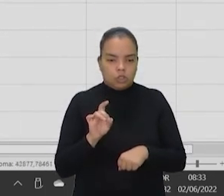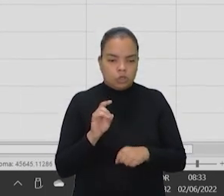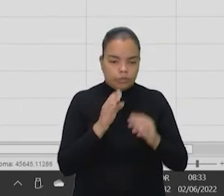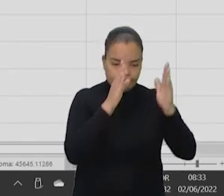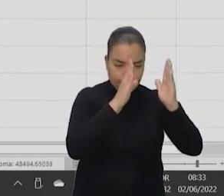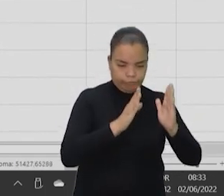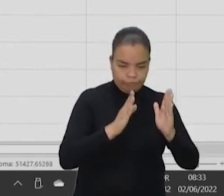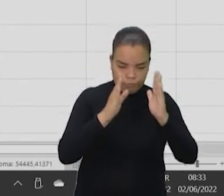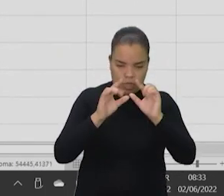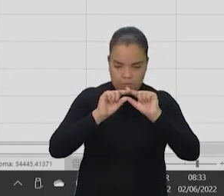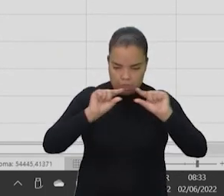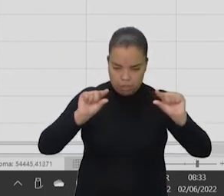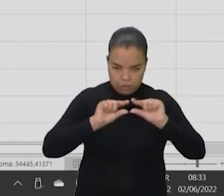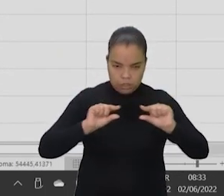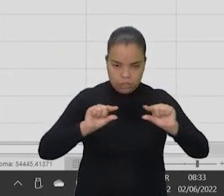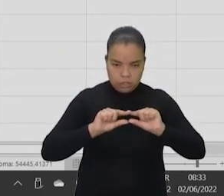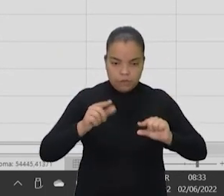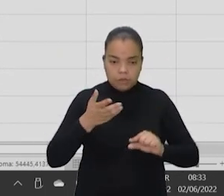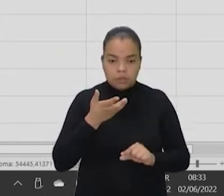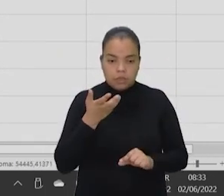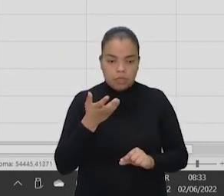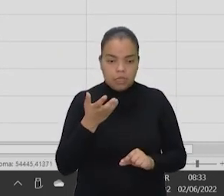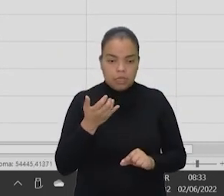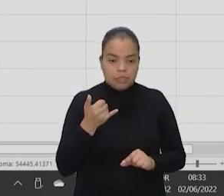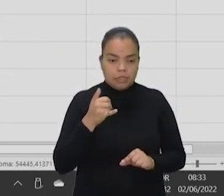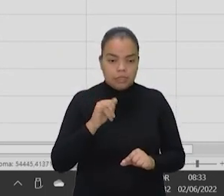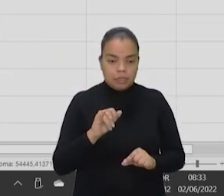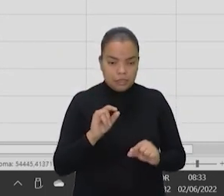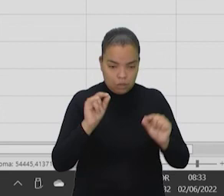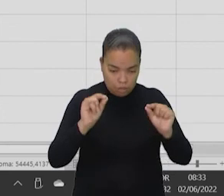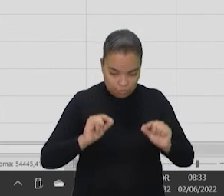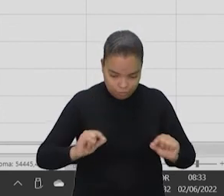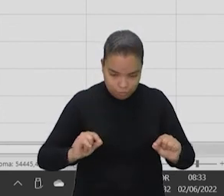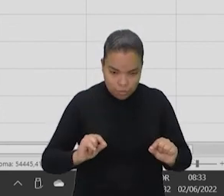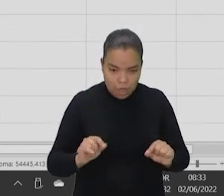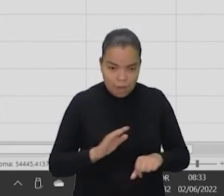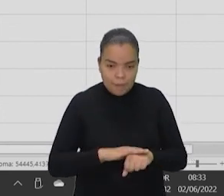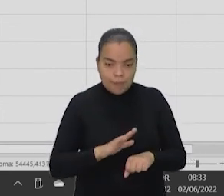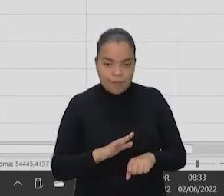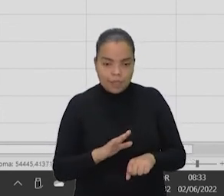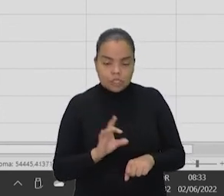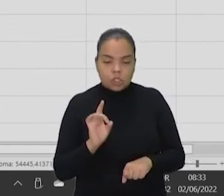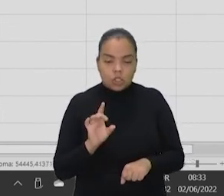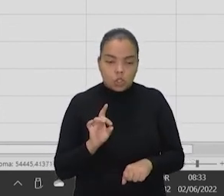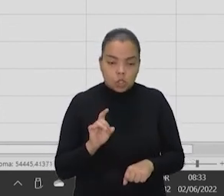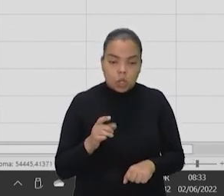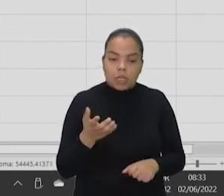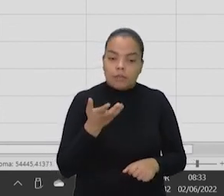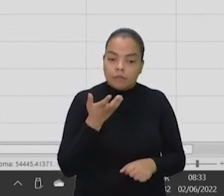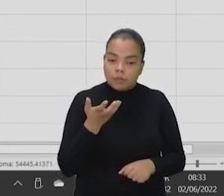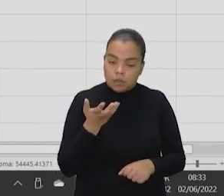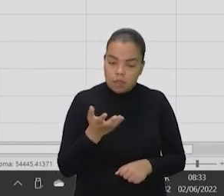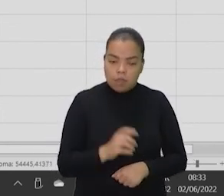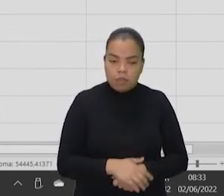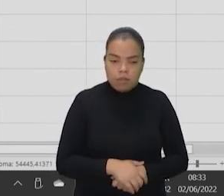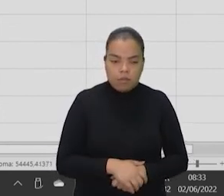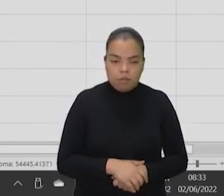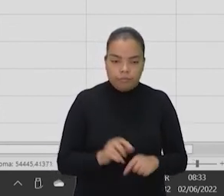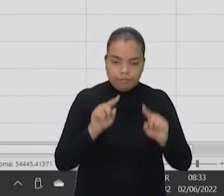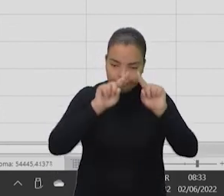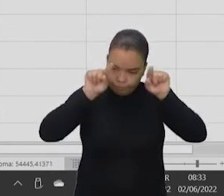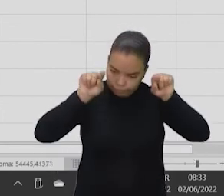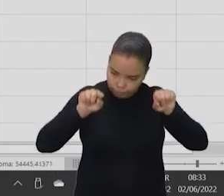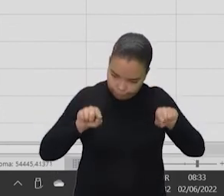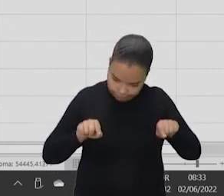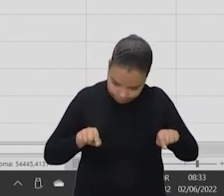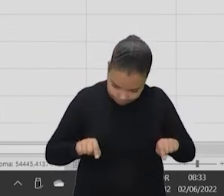apareça no gráfico. Se você colocar uma linha extra, vai dar errado, veja. Então você coloca só o que você quer. Selecionou, vai